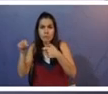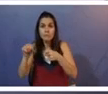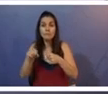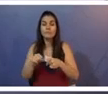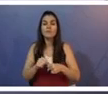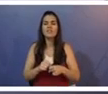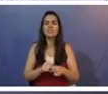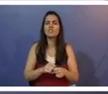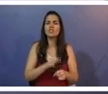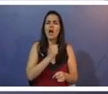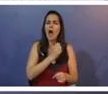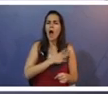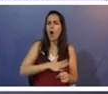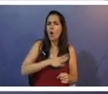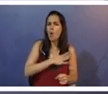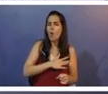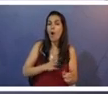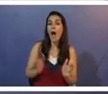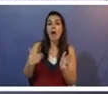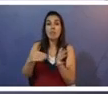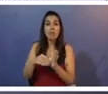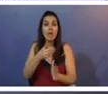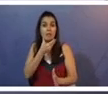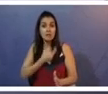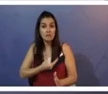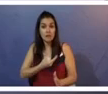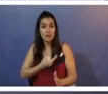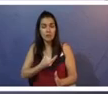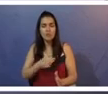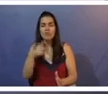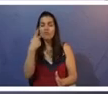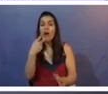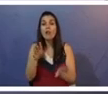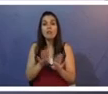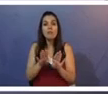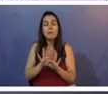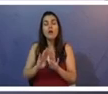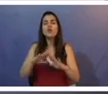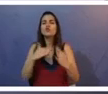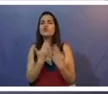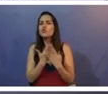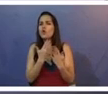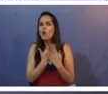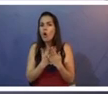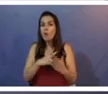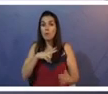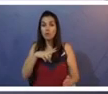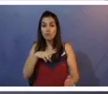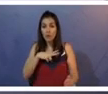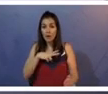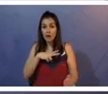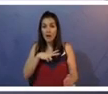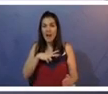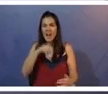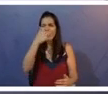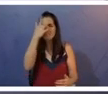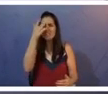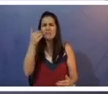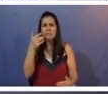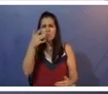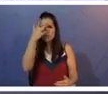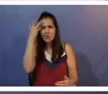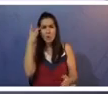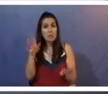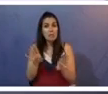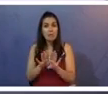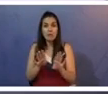agosto e dezembro do ano passado indica também que nas escolas particulares, o percentual de alunos que não possuem